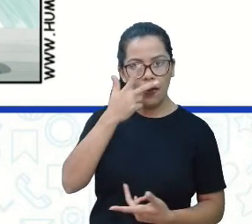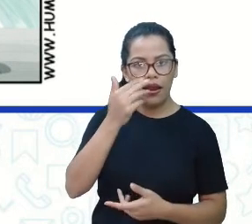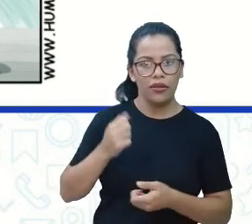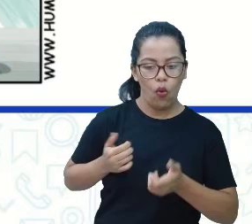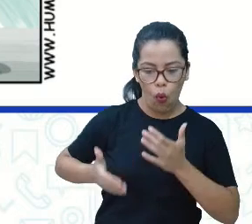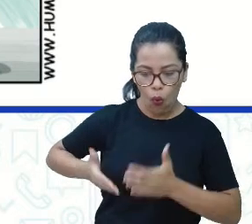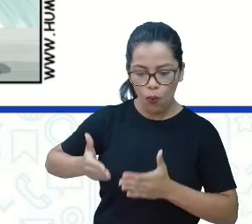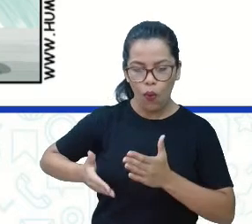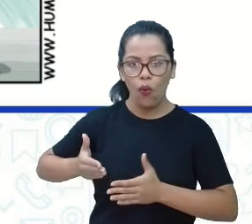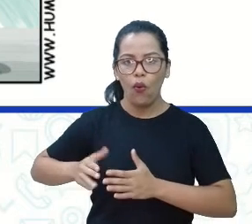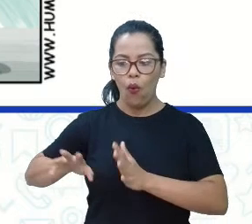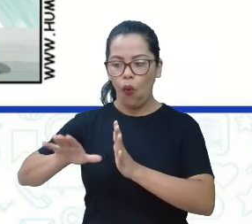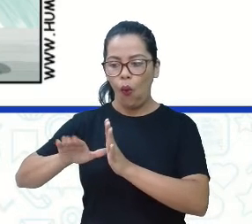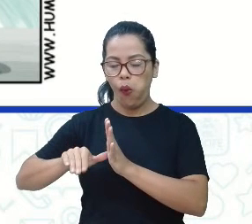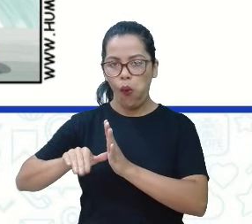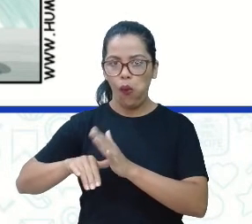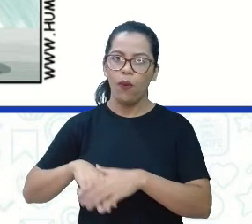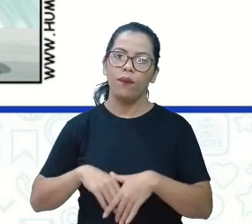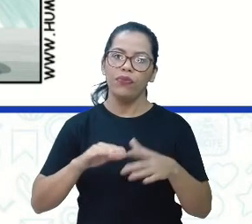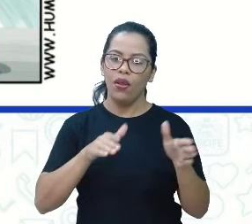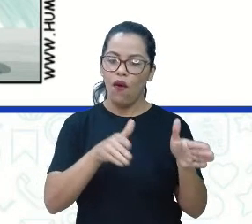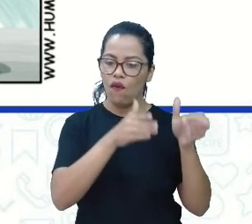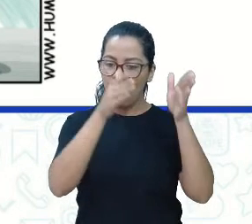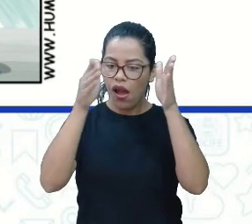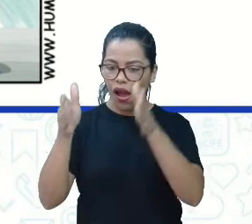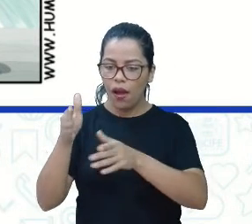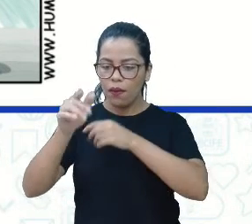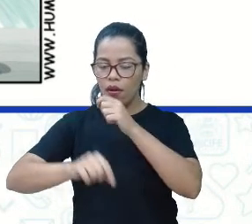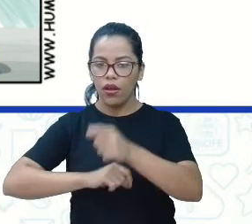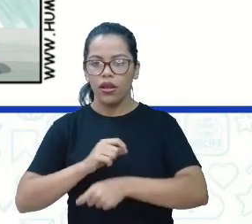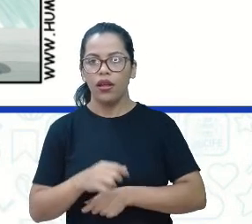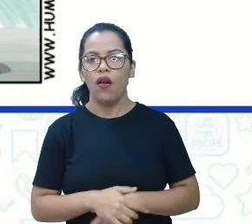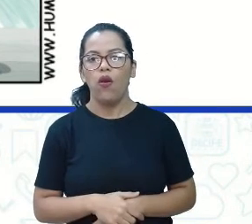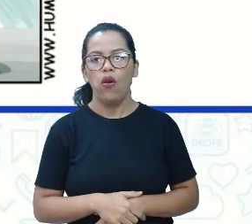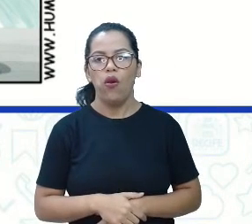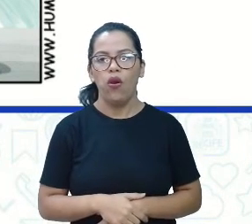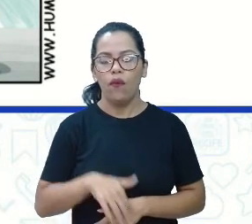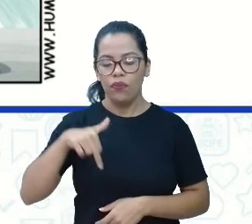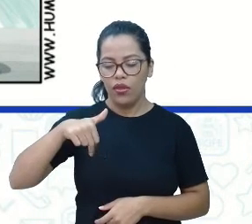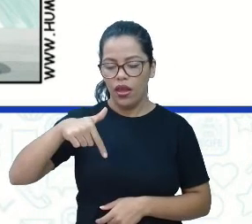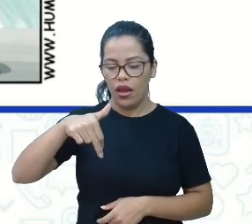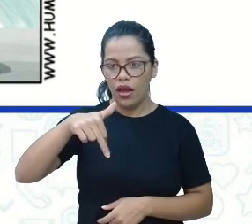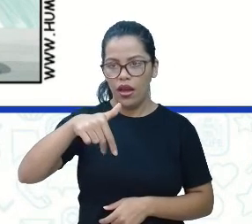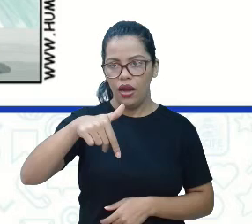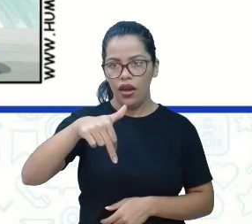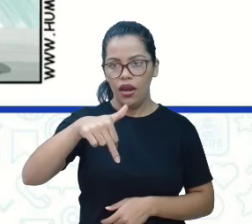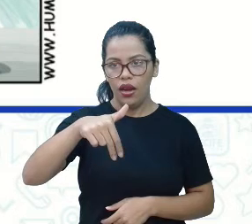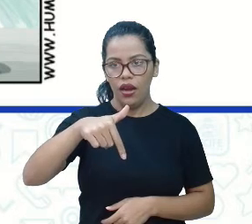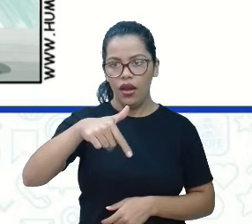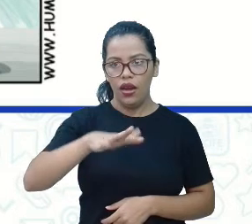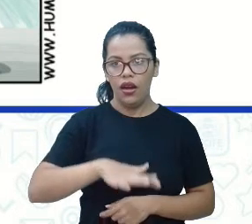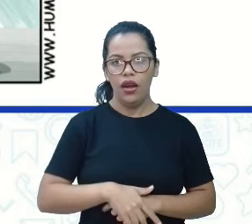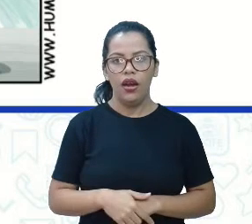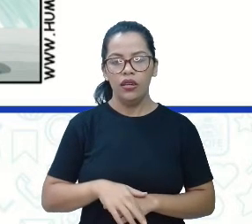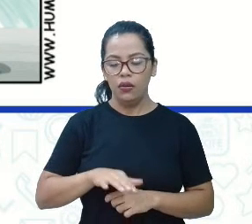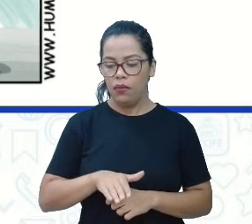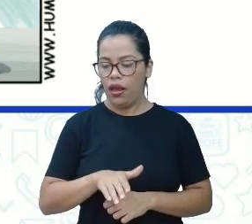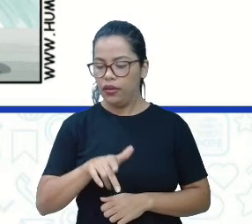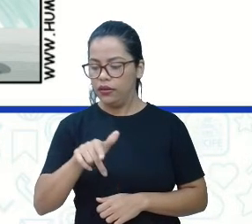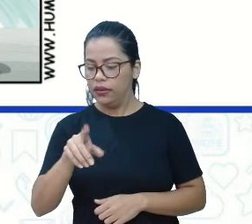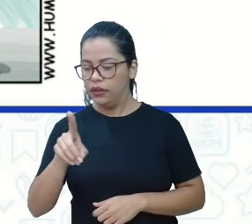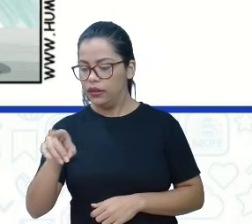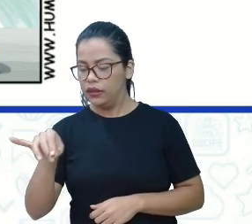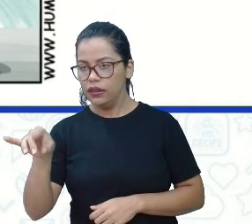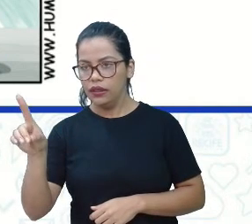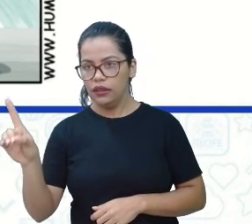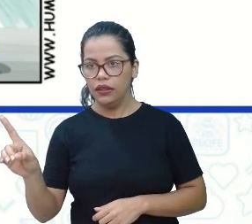né? E aí ele vai para a sentença dele. A sentença dele é assim, ó. Ande um quadro para a direita. Ele andou. Repita a